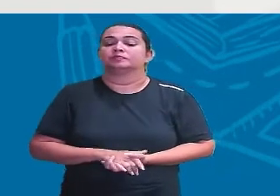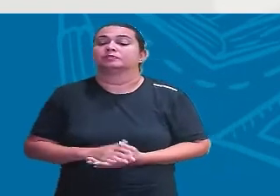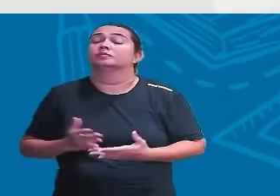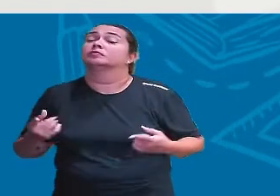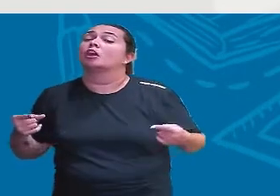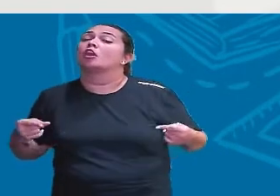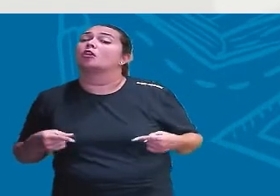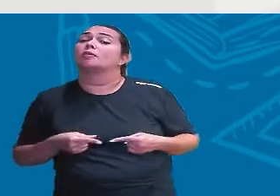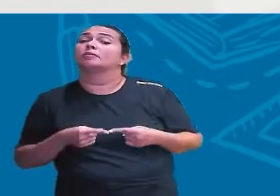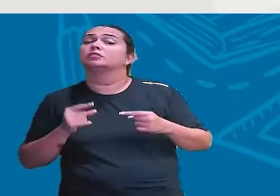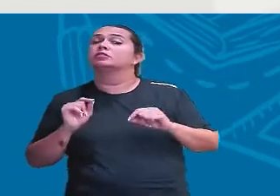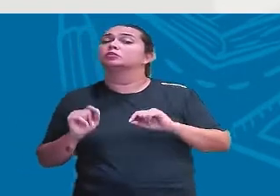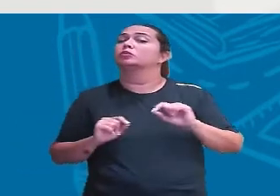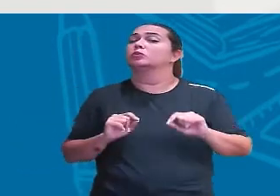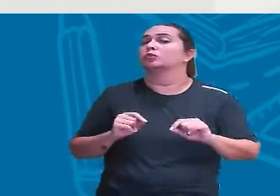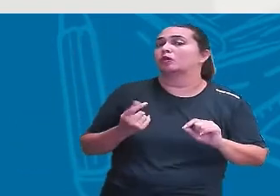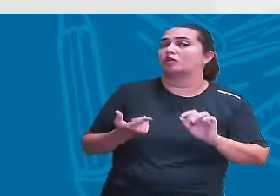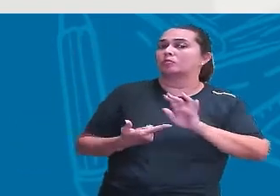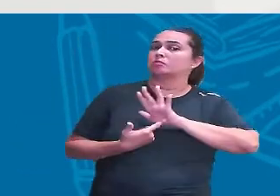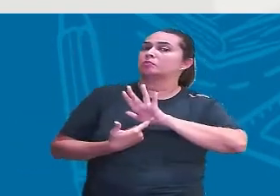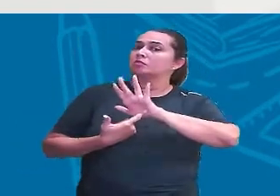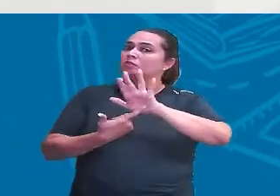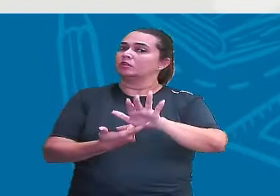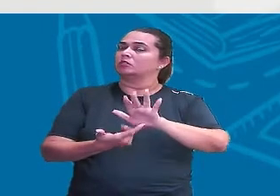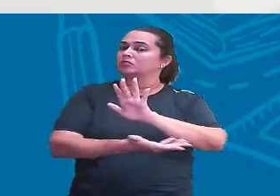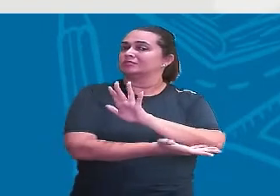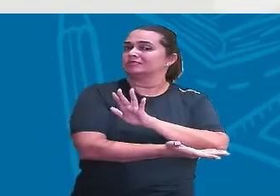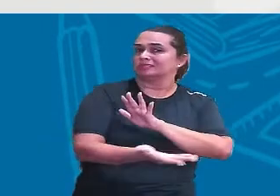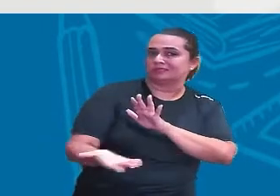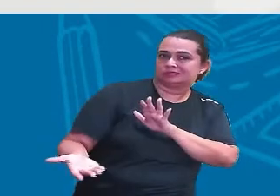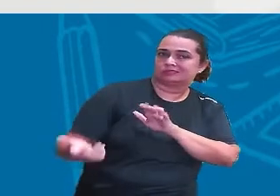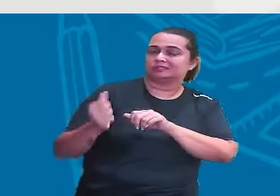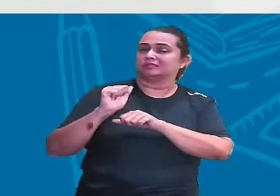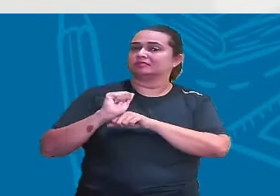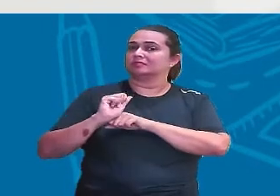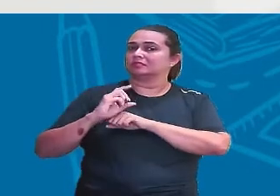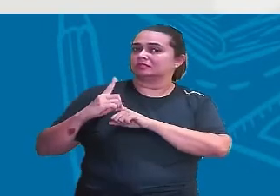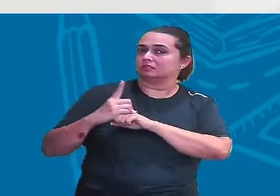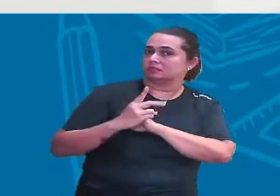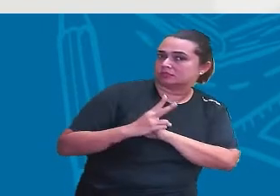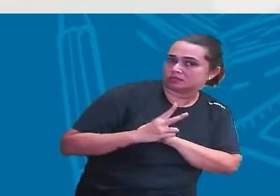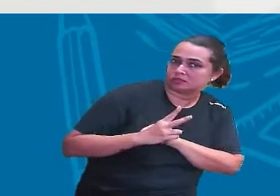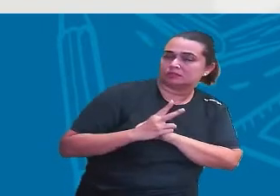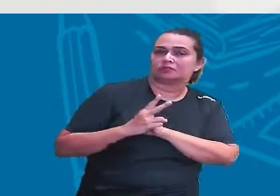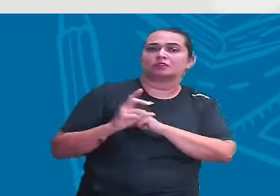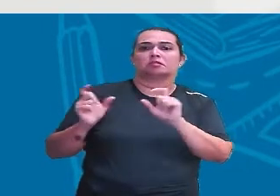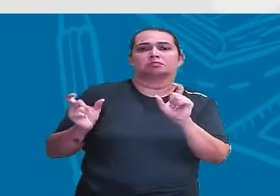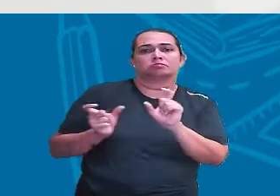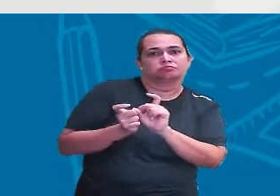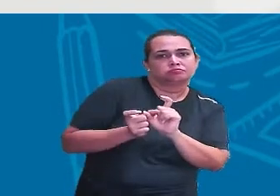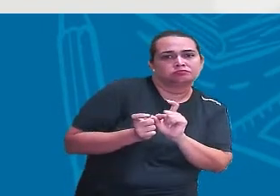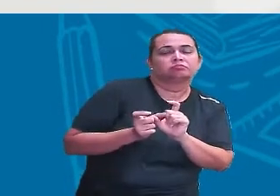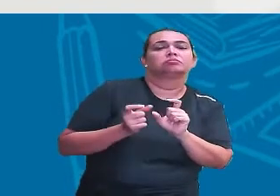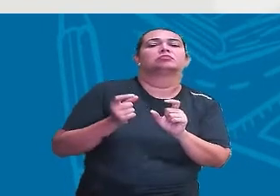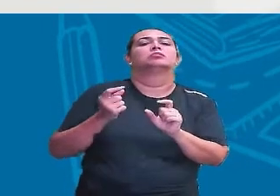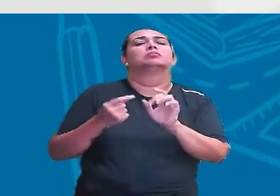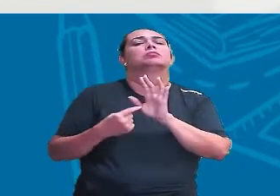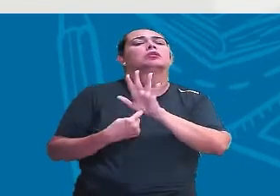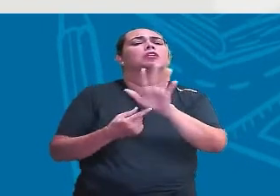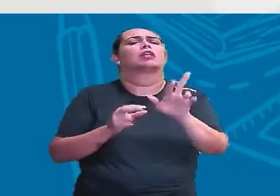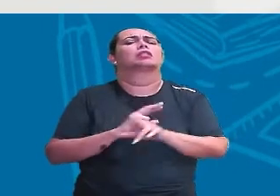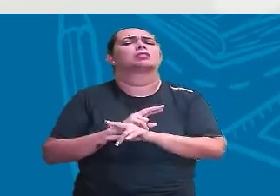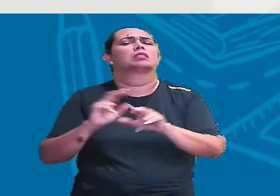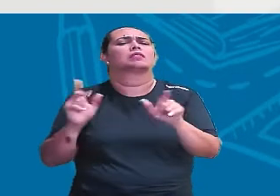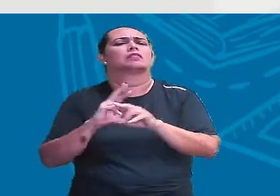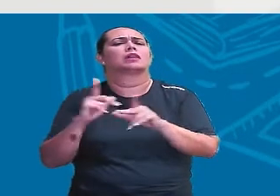é esse, né? Apresentar a vocês aí os advérbios conjuntivos, mostrando sua diferença e